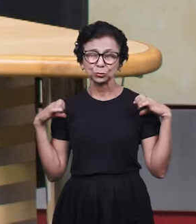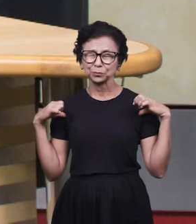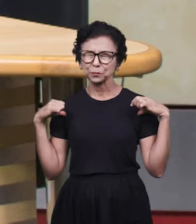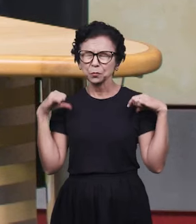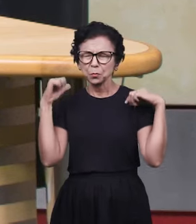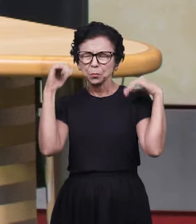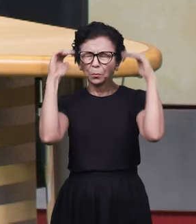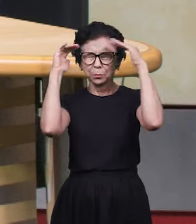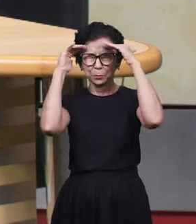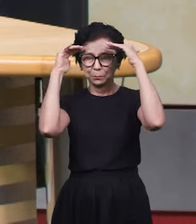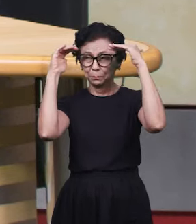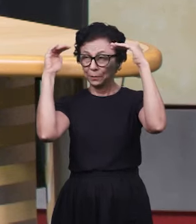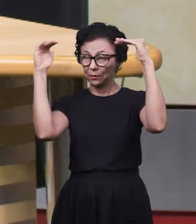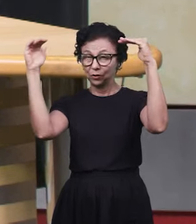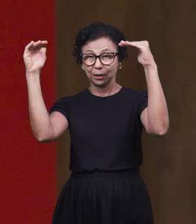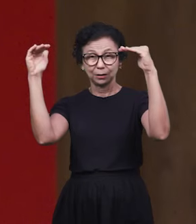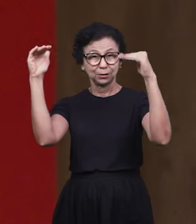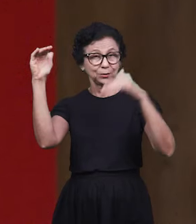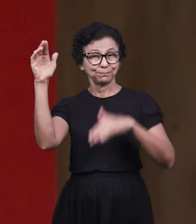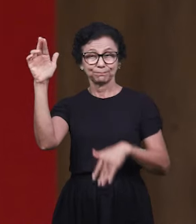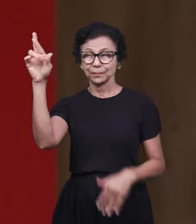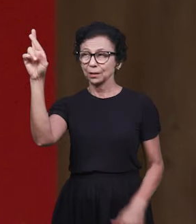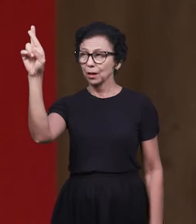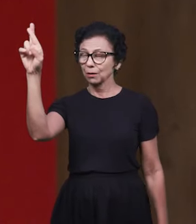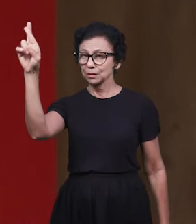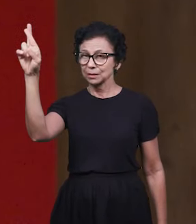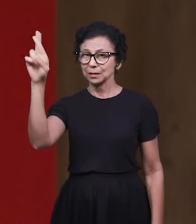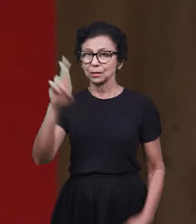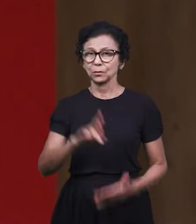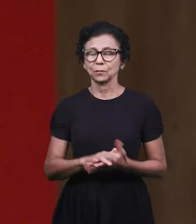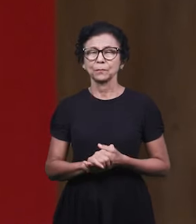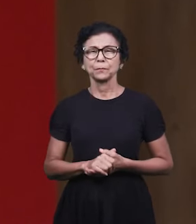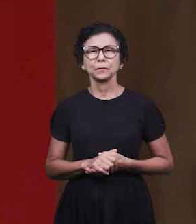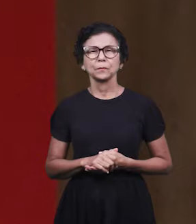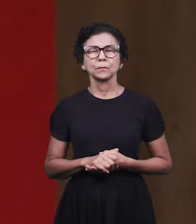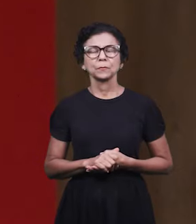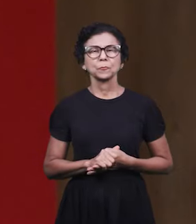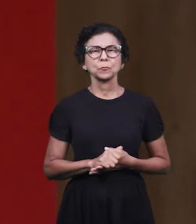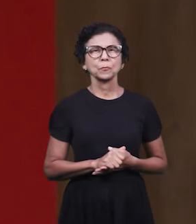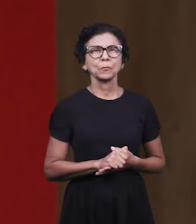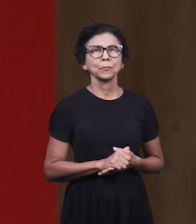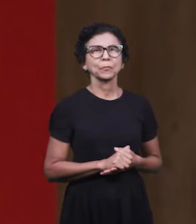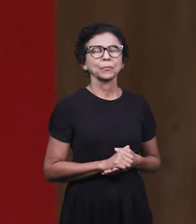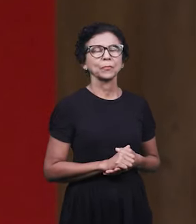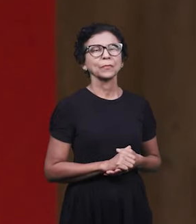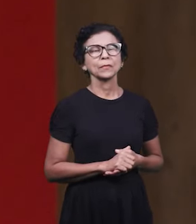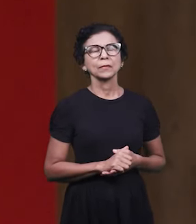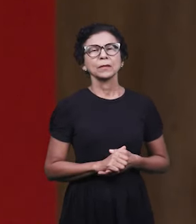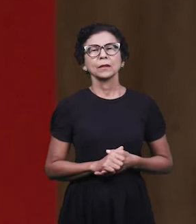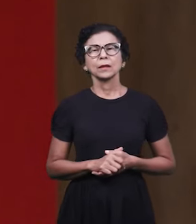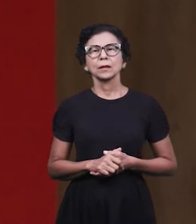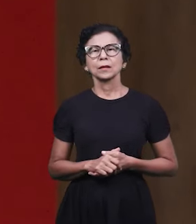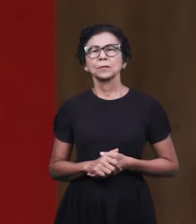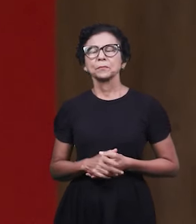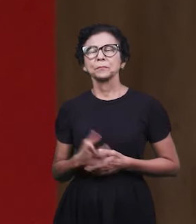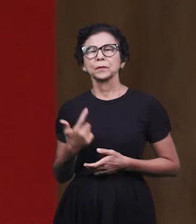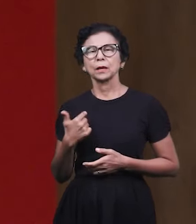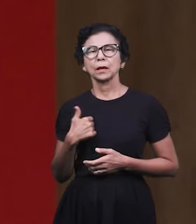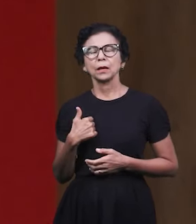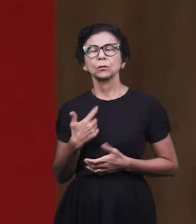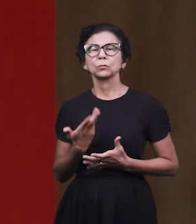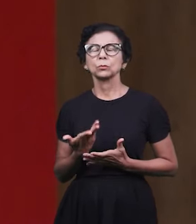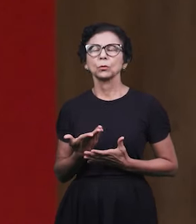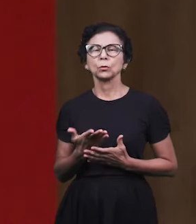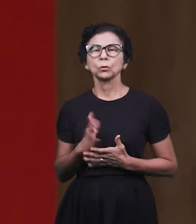extremamente obedientes. E ontem eu dei uma palavra lá na igreja de Castanheiras, eu estou lá agora, lá ajudando os irmãos